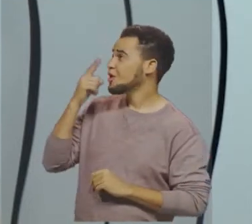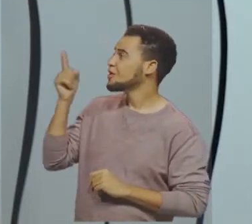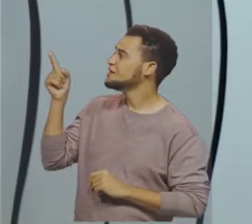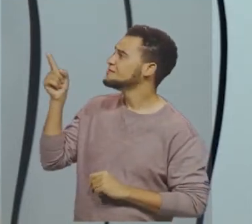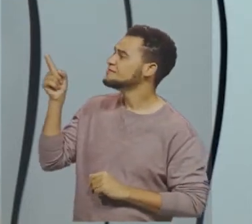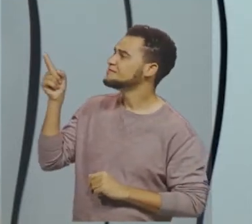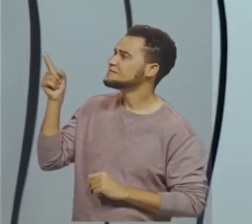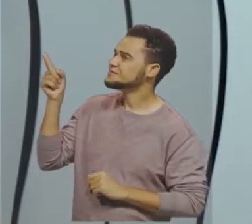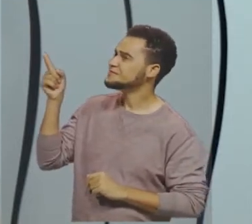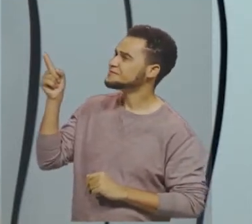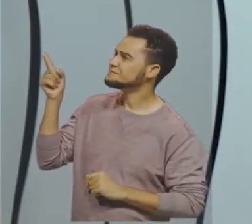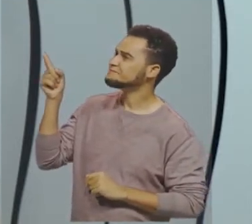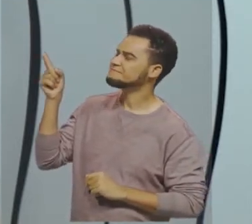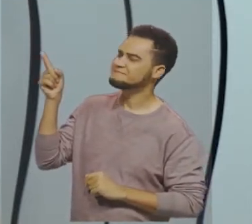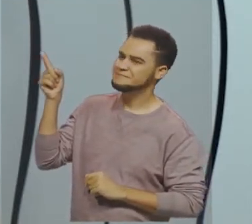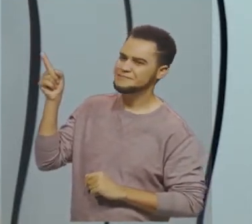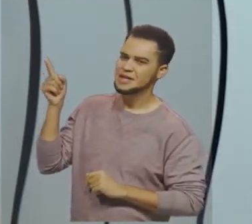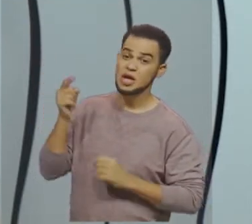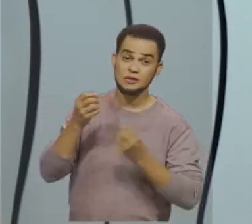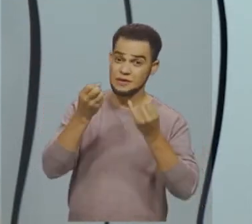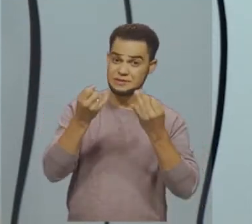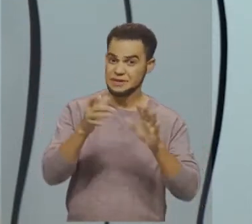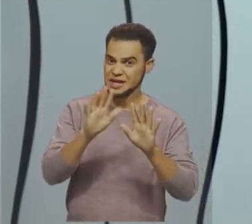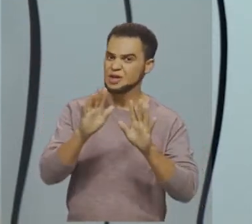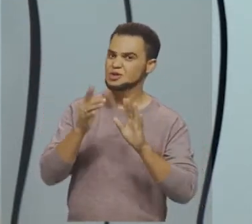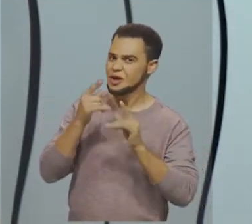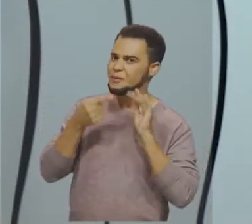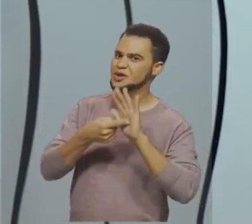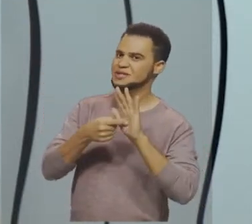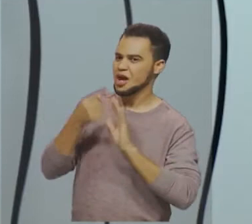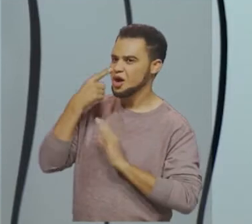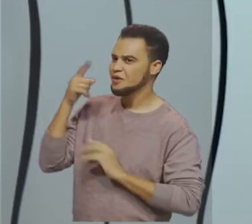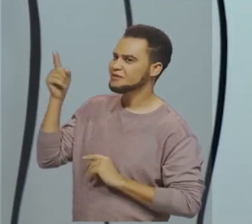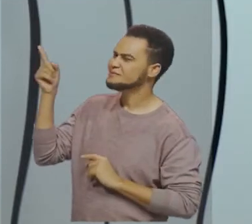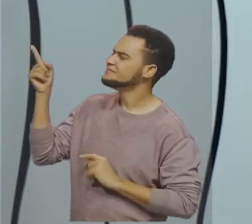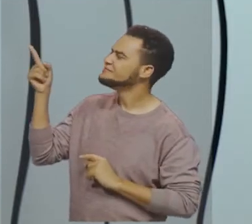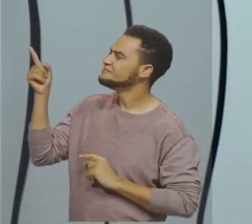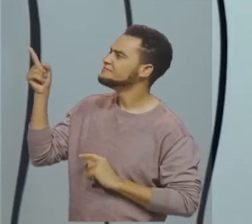mais. Eu não vou explicar, só mostrar. E menos com mais?